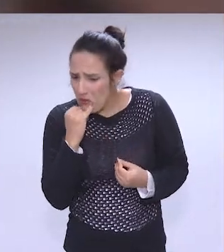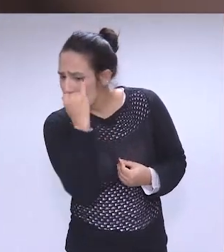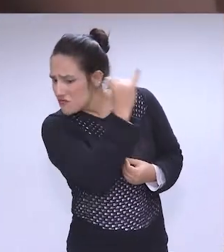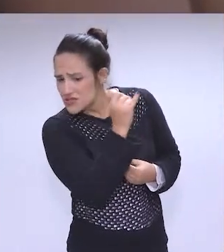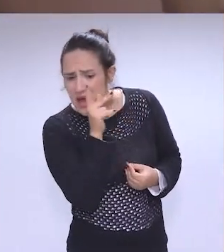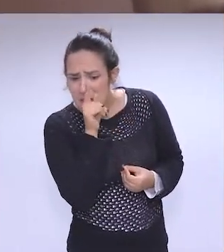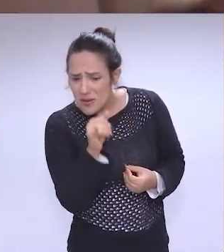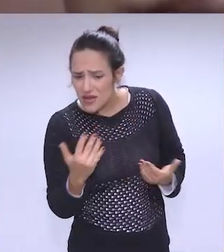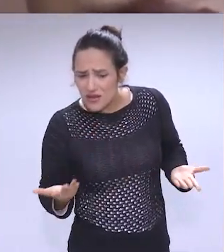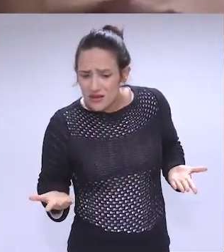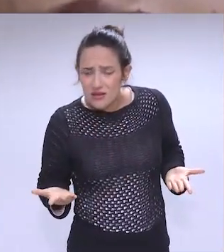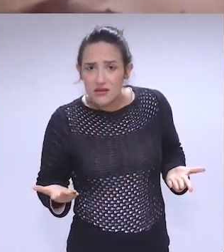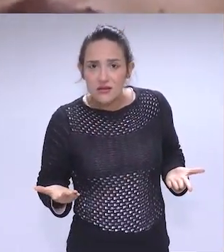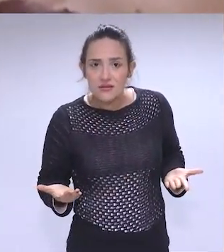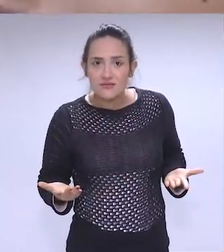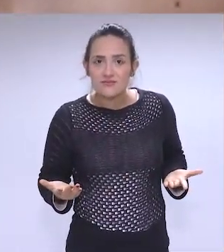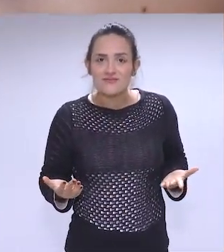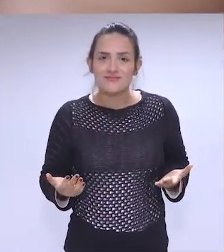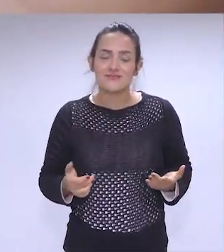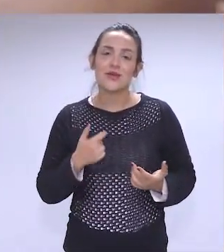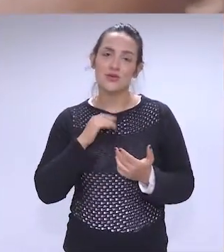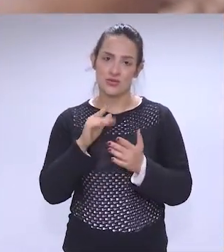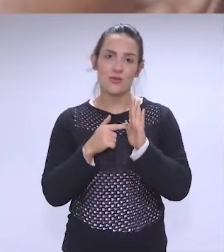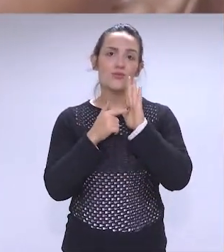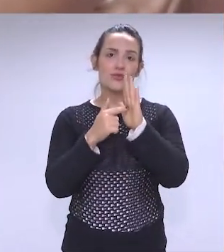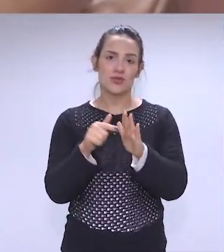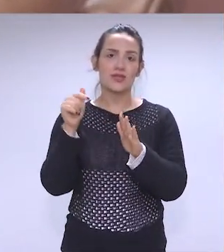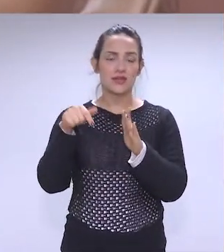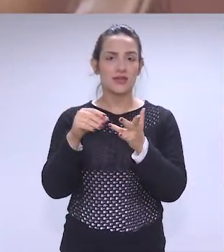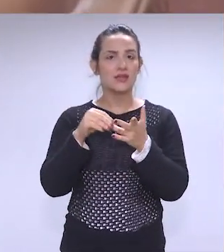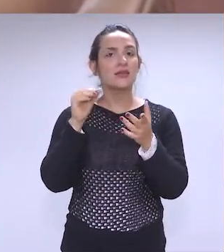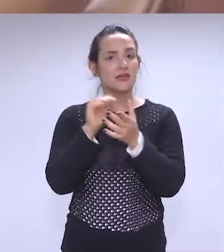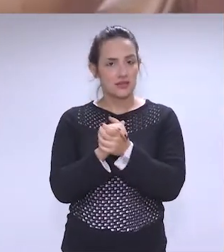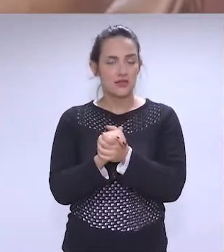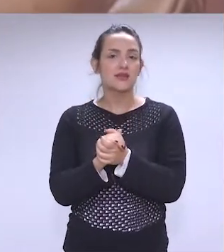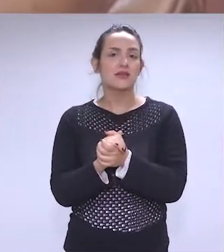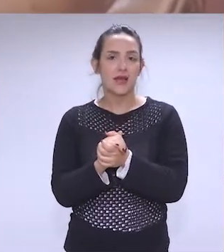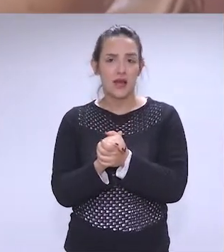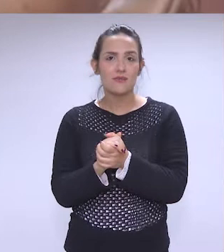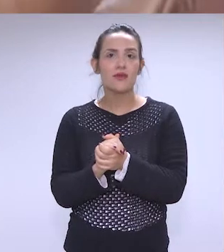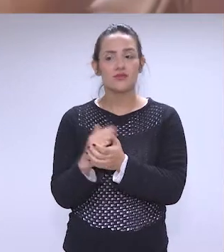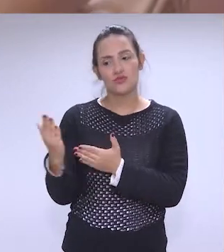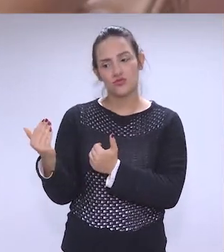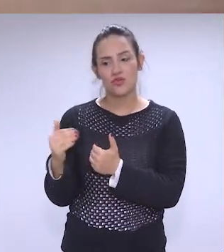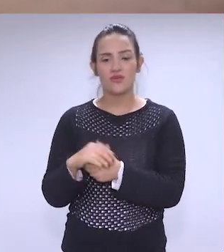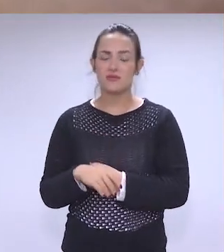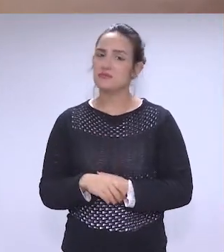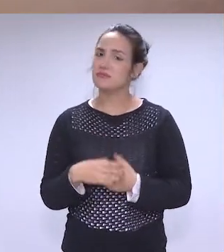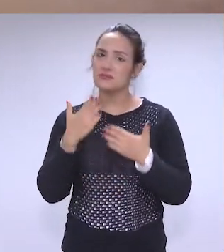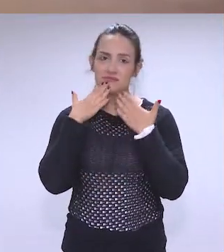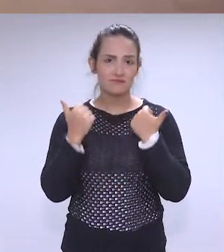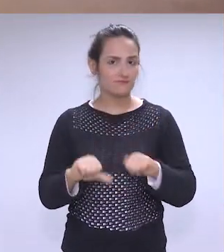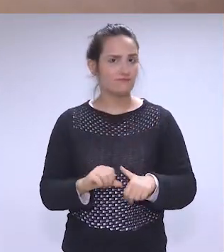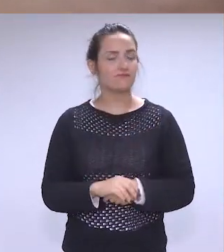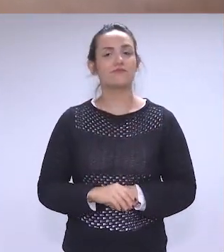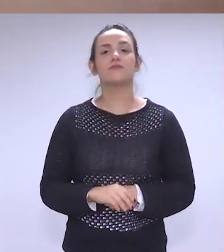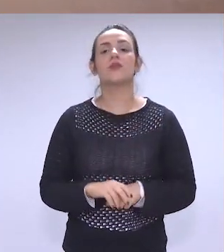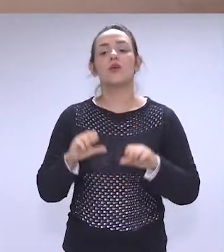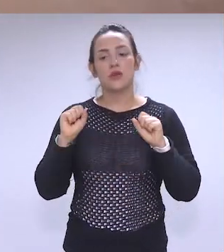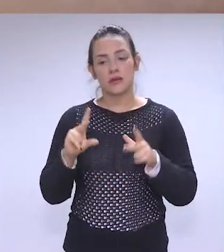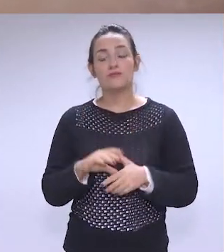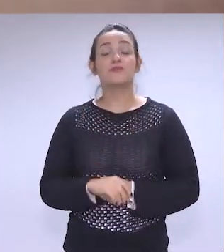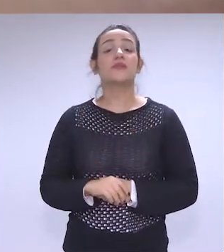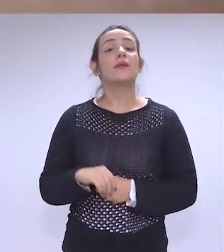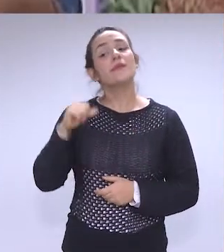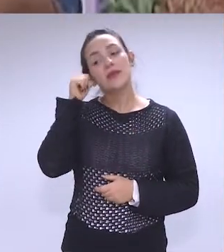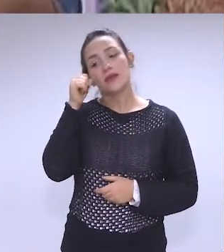já mostramos aqui no Repórter Justiça o casamento infantil no país. É neste contexto que a Flávia também se insere. A adolescente conheceu